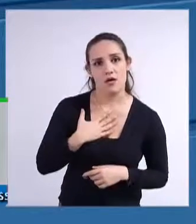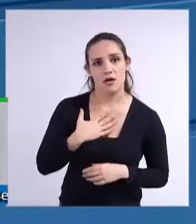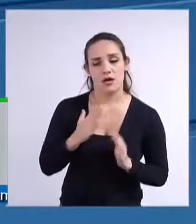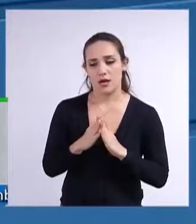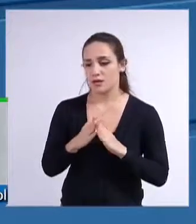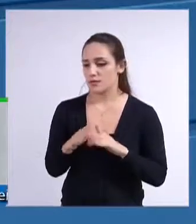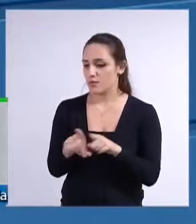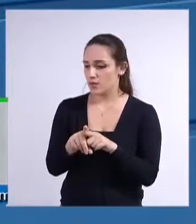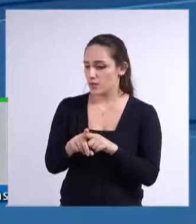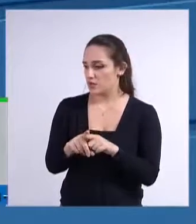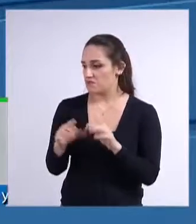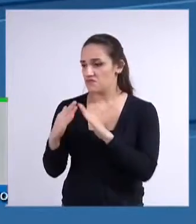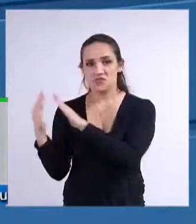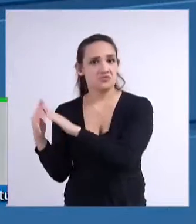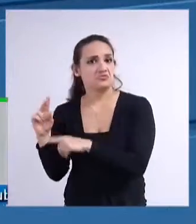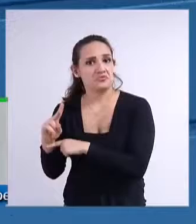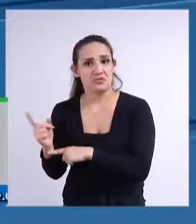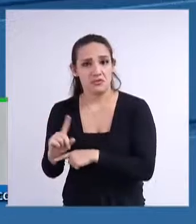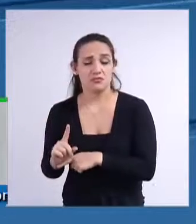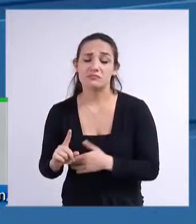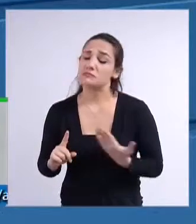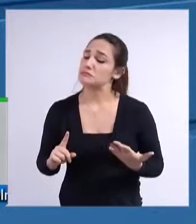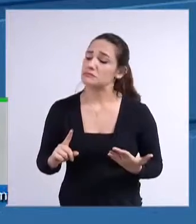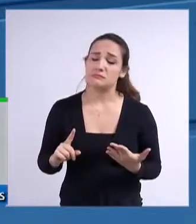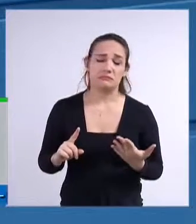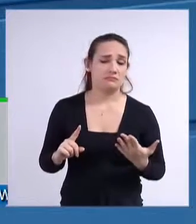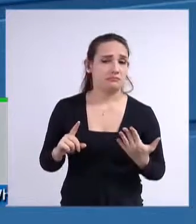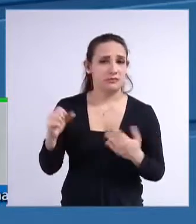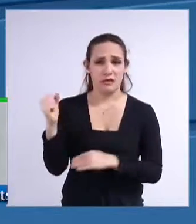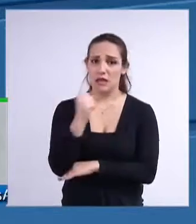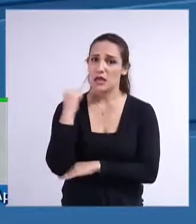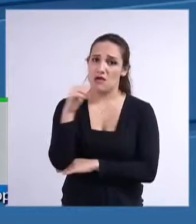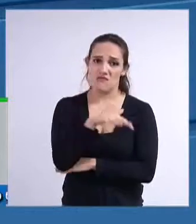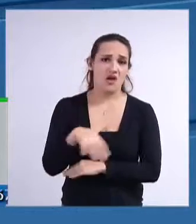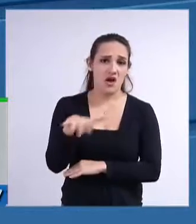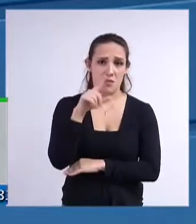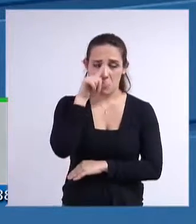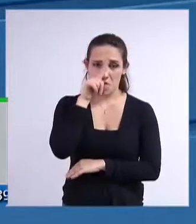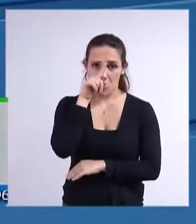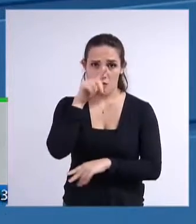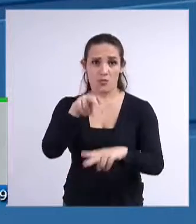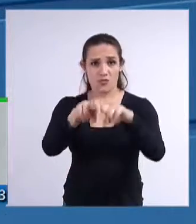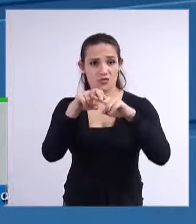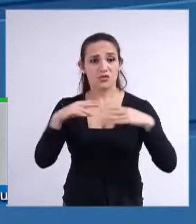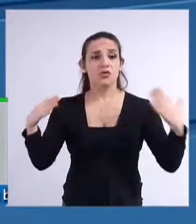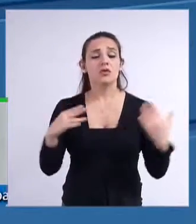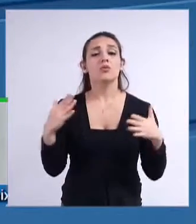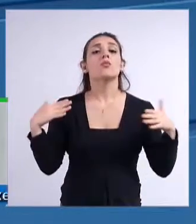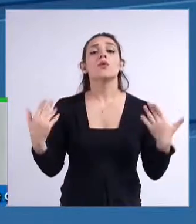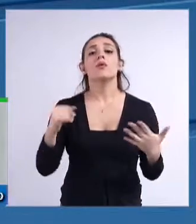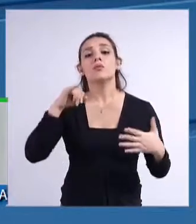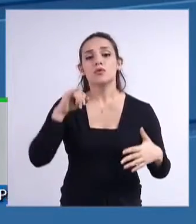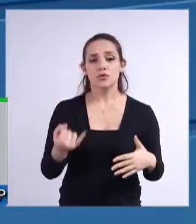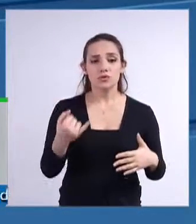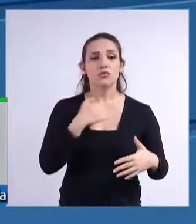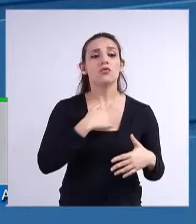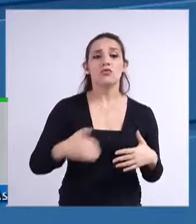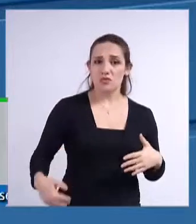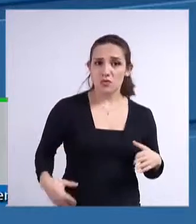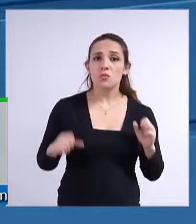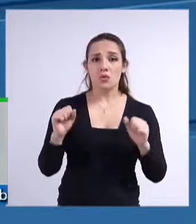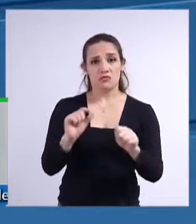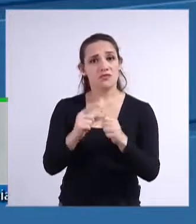está afetada. Eu já sugeri, penso que uma das alternativas, o poder público pode fazer parcerias